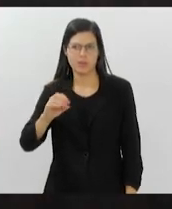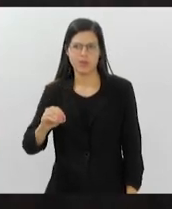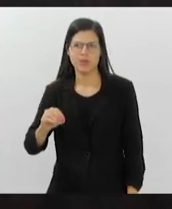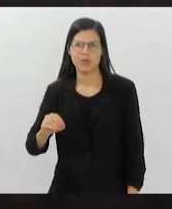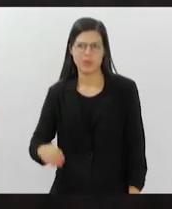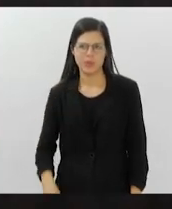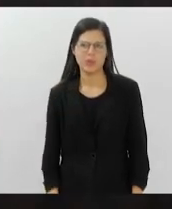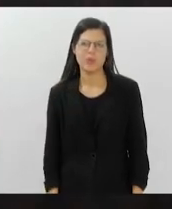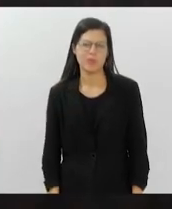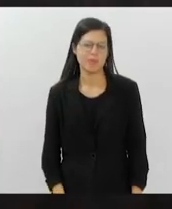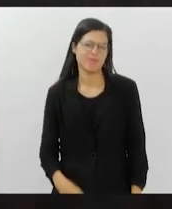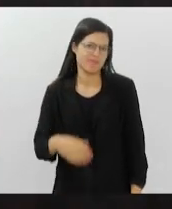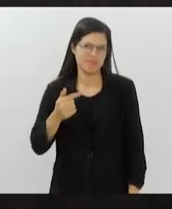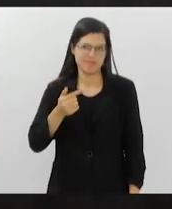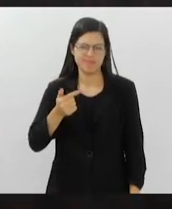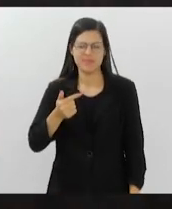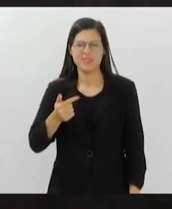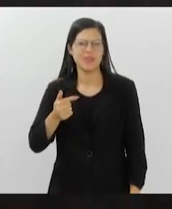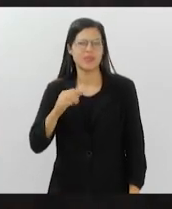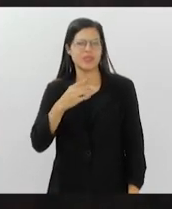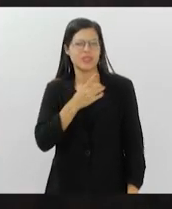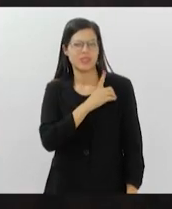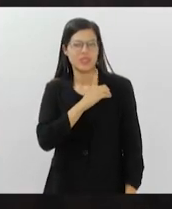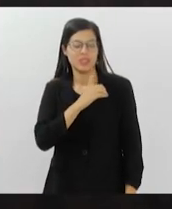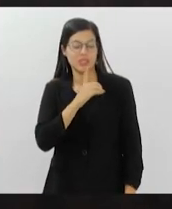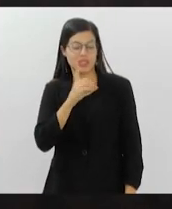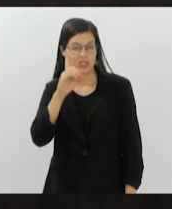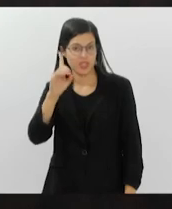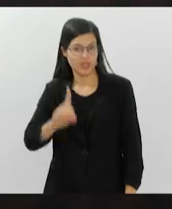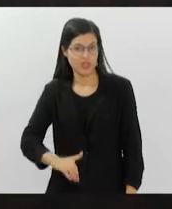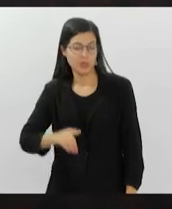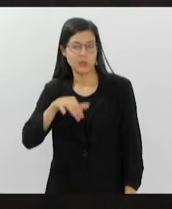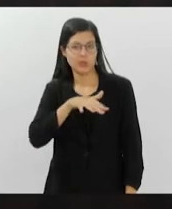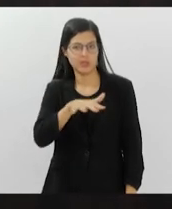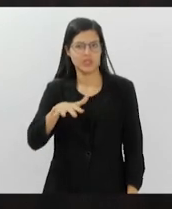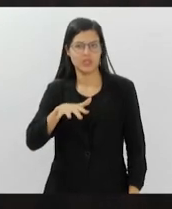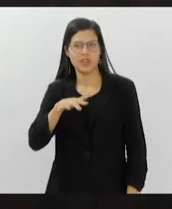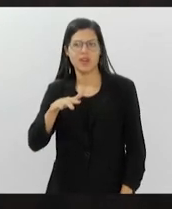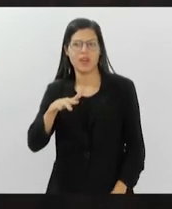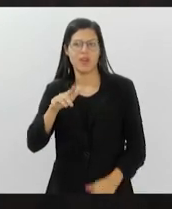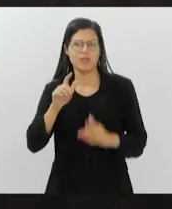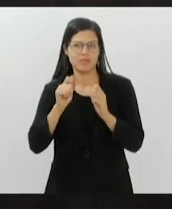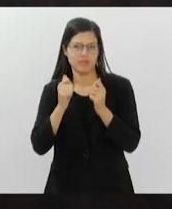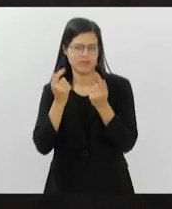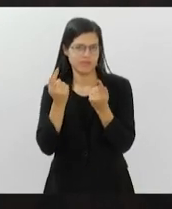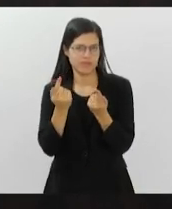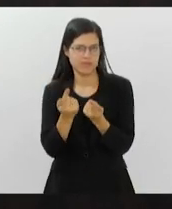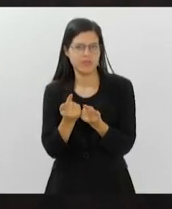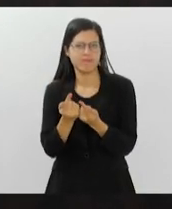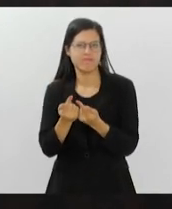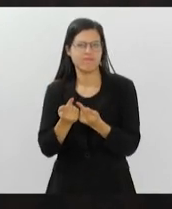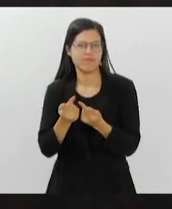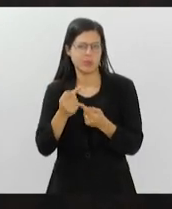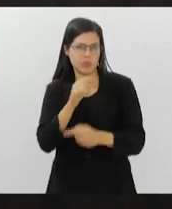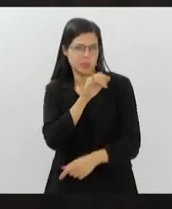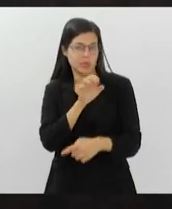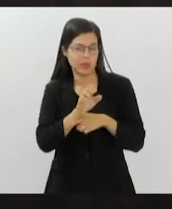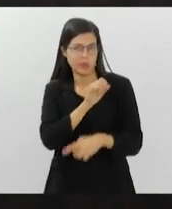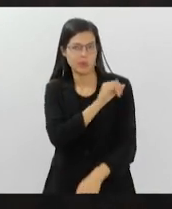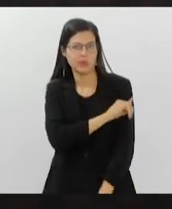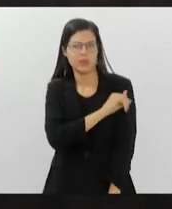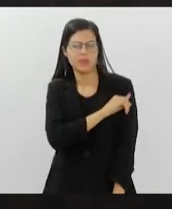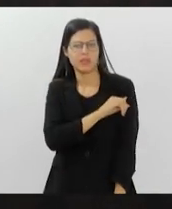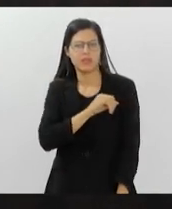né? Que é o nosso diretor-geral da Assembleia Legislativa do Estado do Rio de Janeiro, sentado aqui à minha direita.